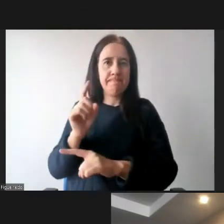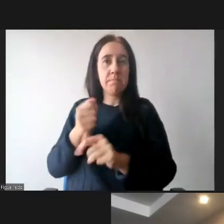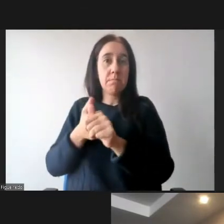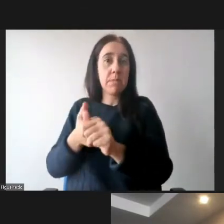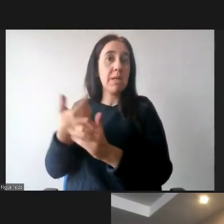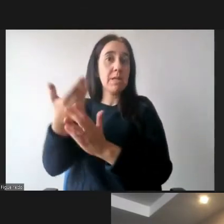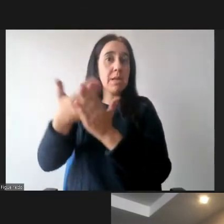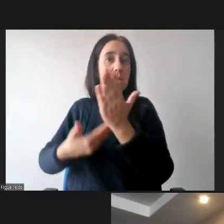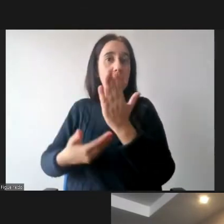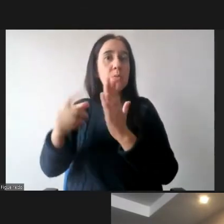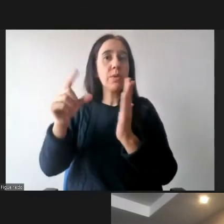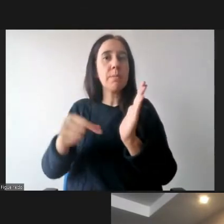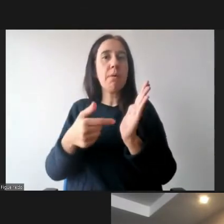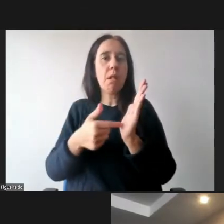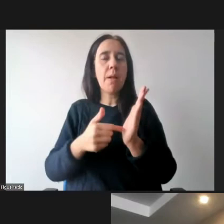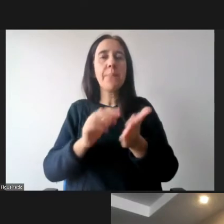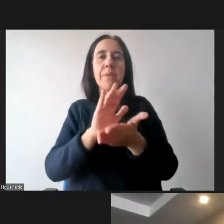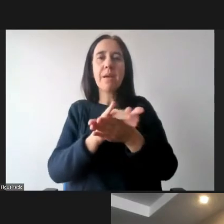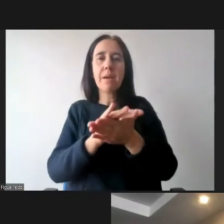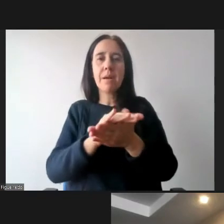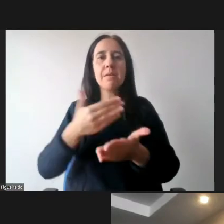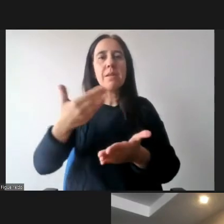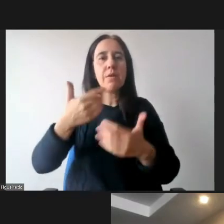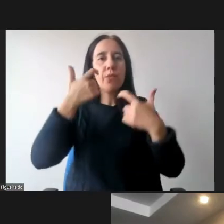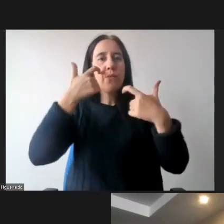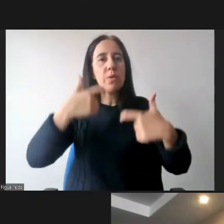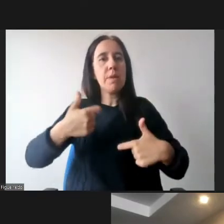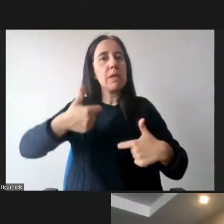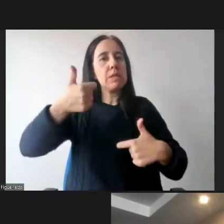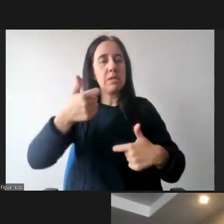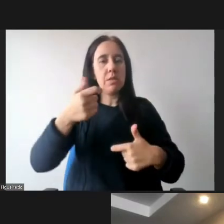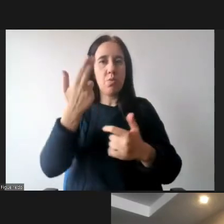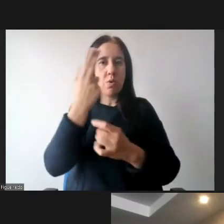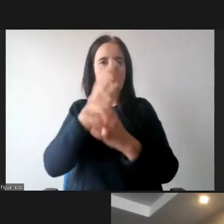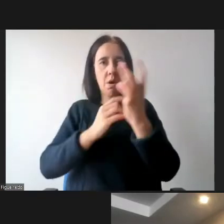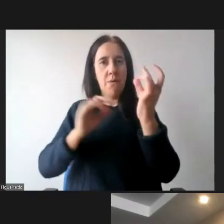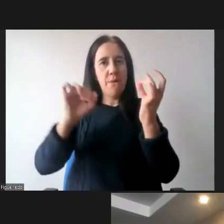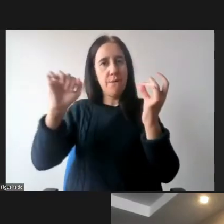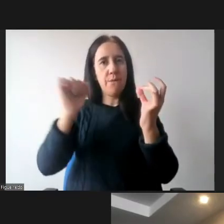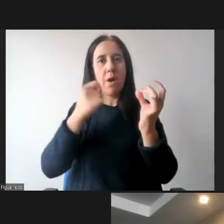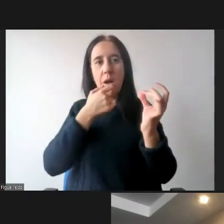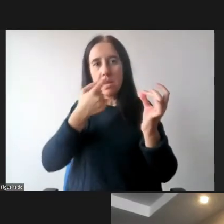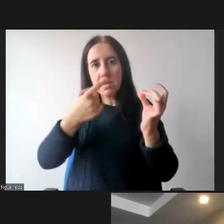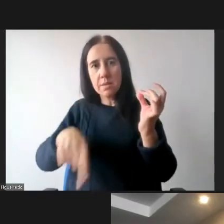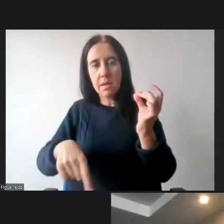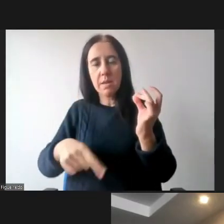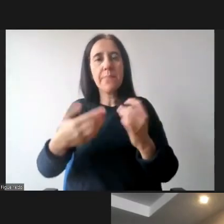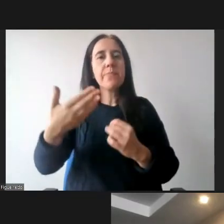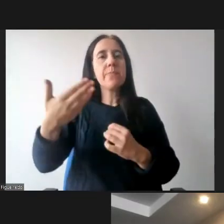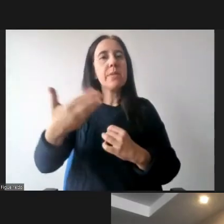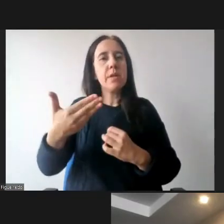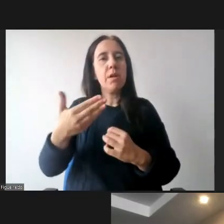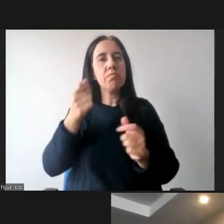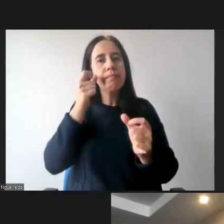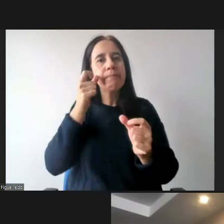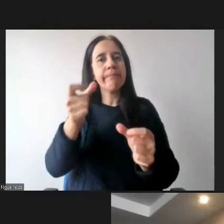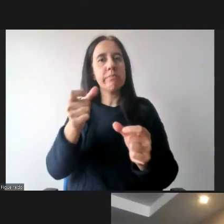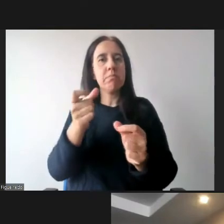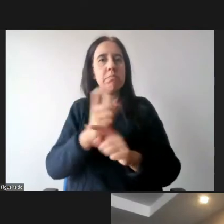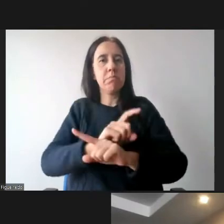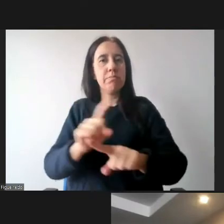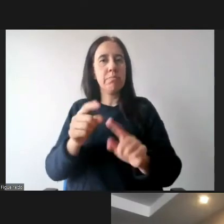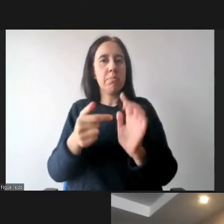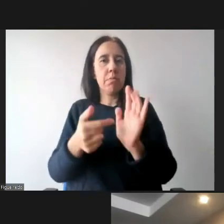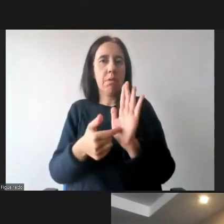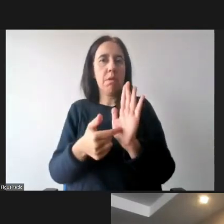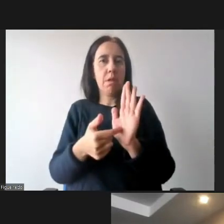por exemplo, previsto na Carta dos Direitos Fundamentais da União como um requisito para a restrição dos direitos aí previstos,